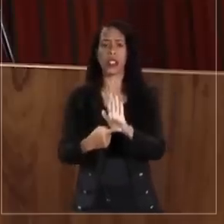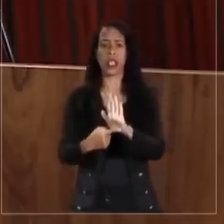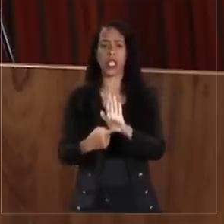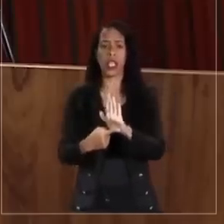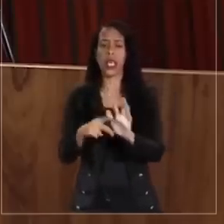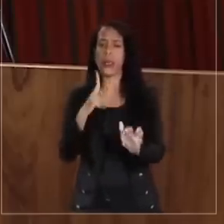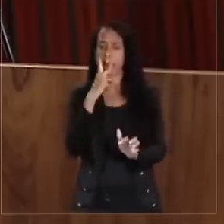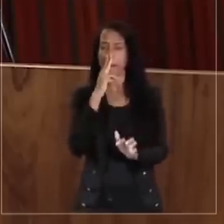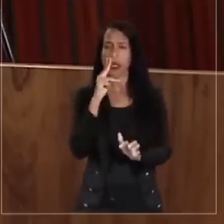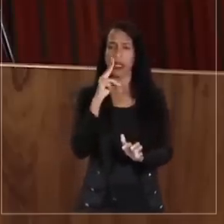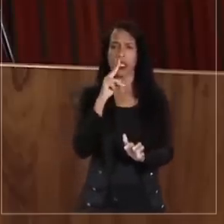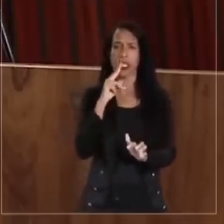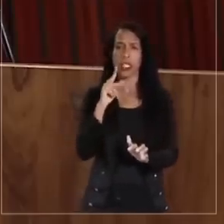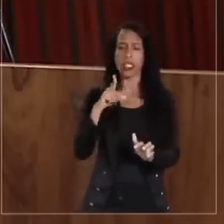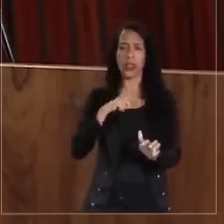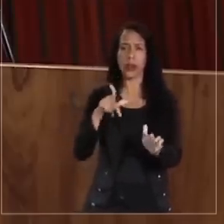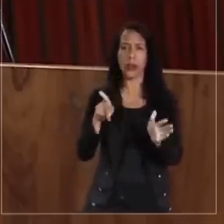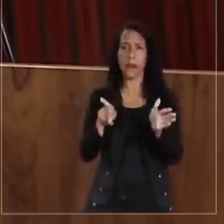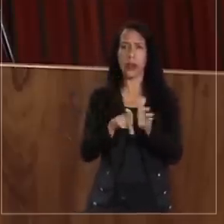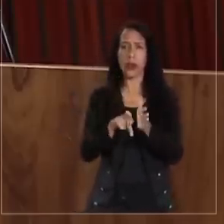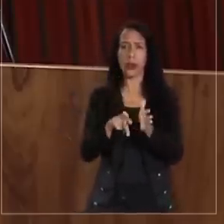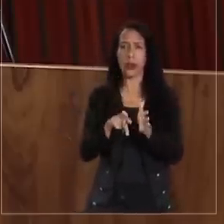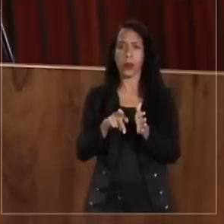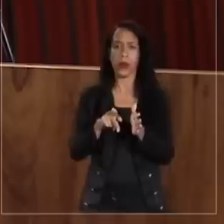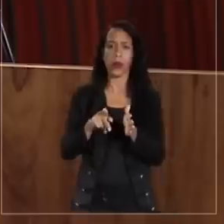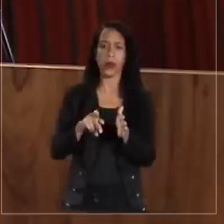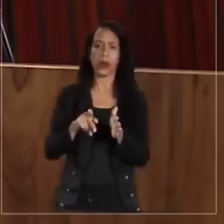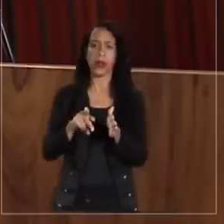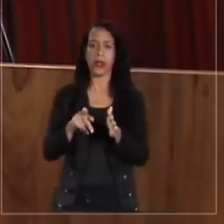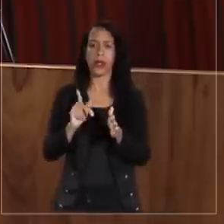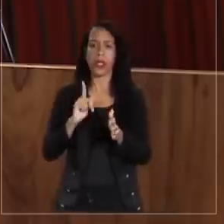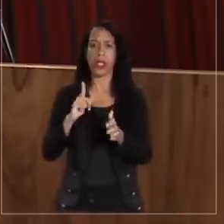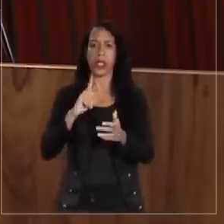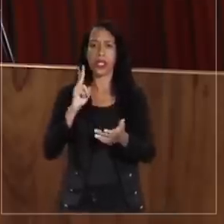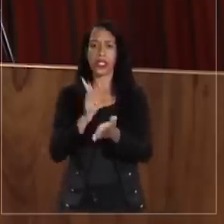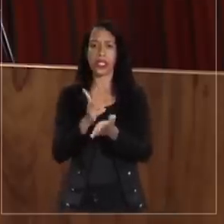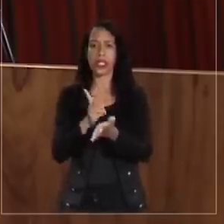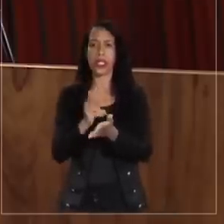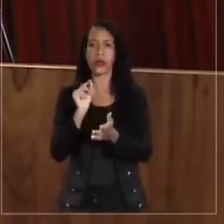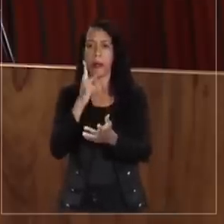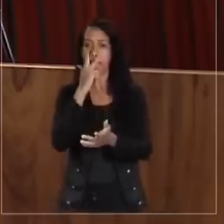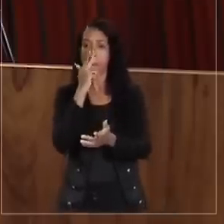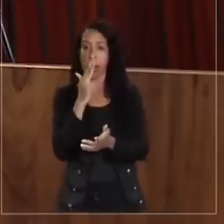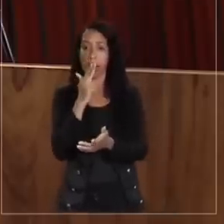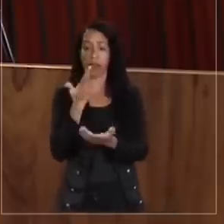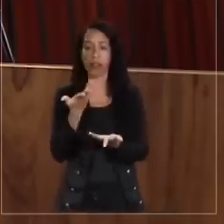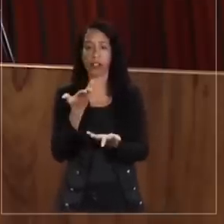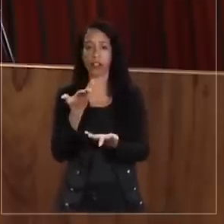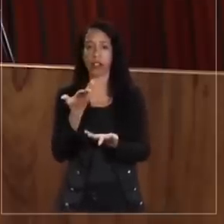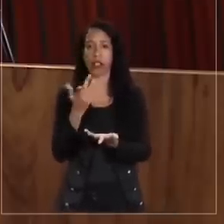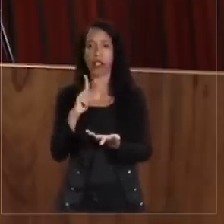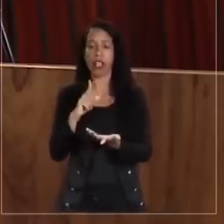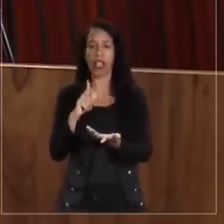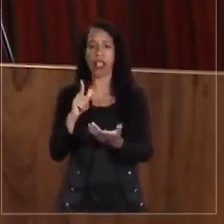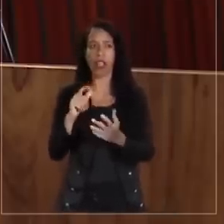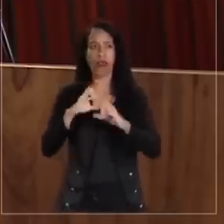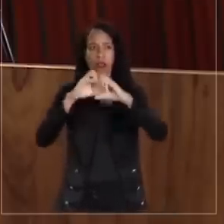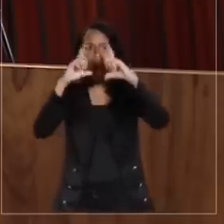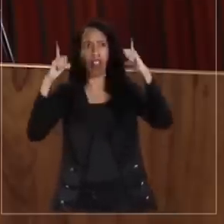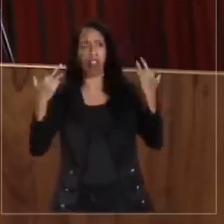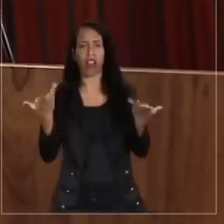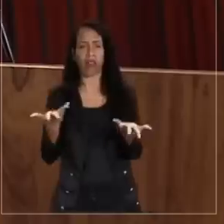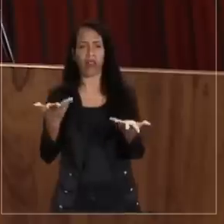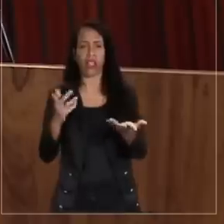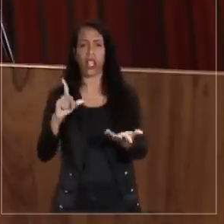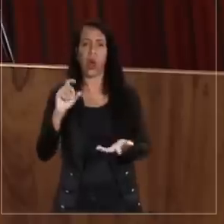que lhe parecia apropriado, a despeito de nem sempre o que parece uma coisa é lícito,